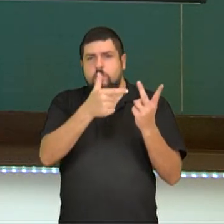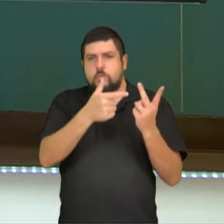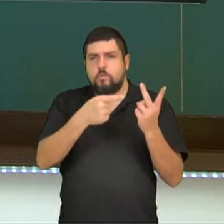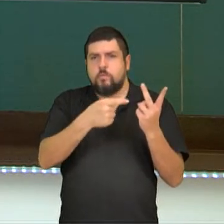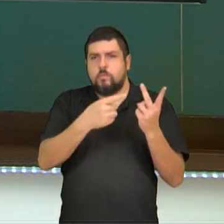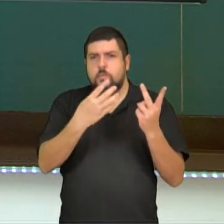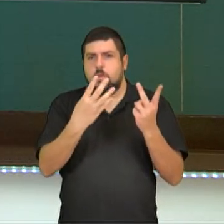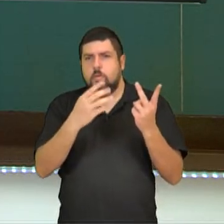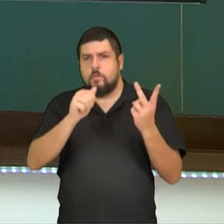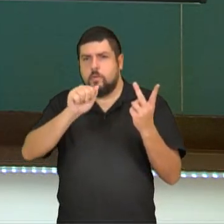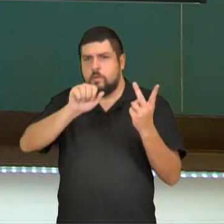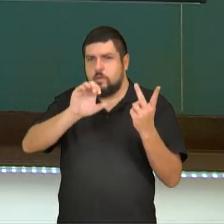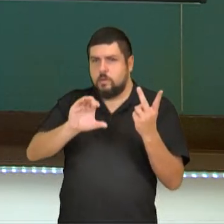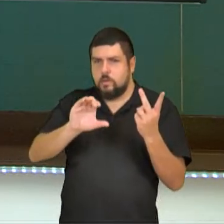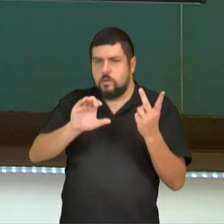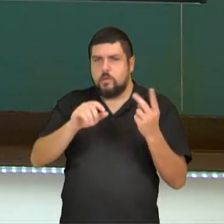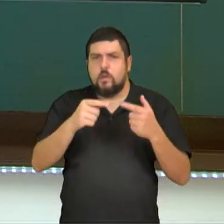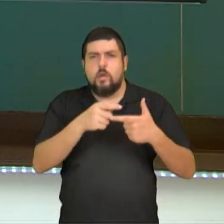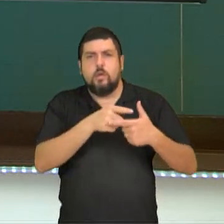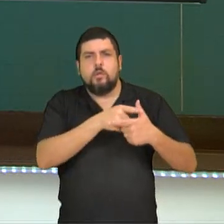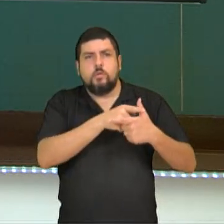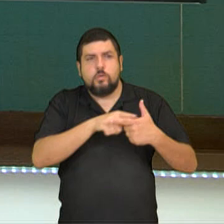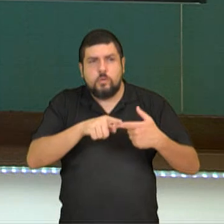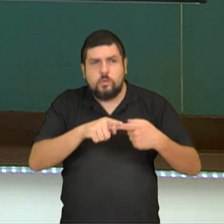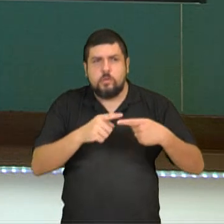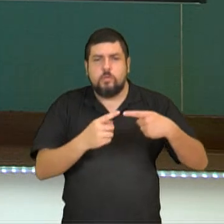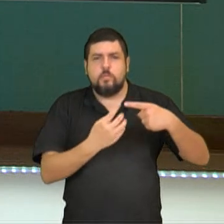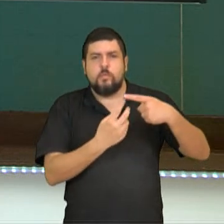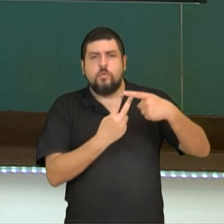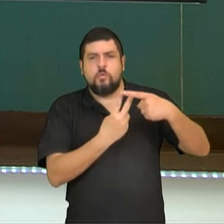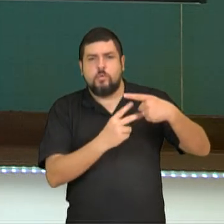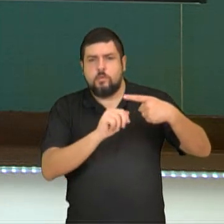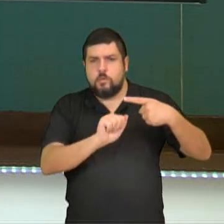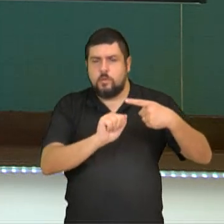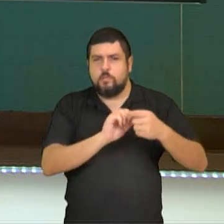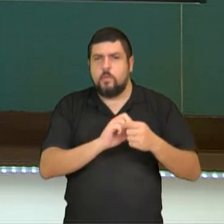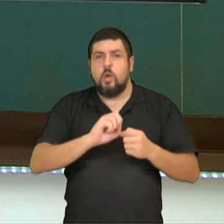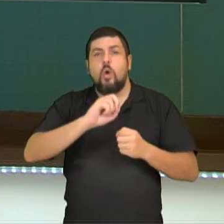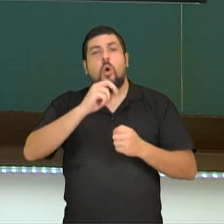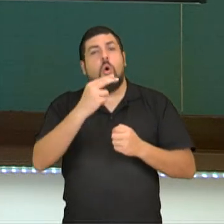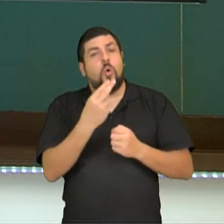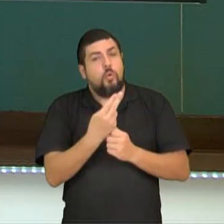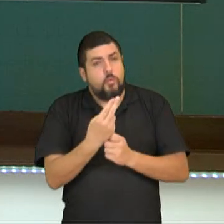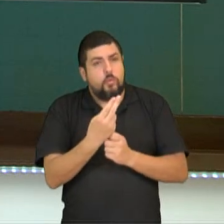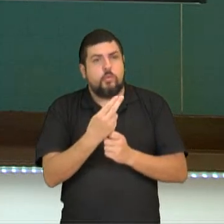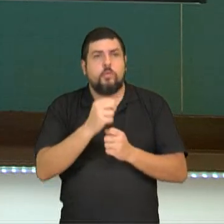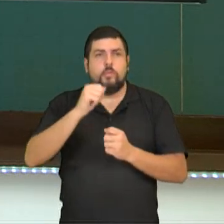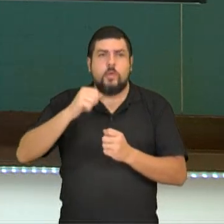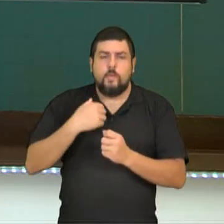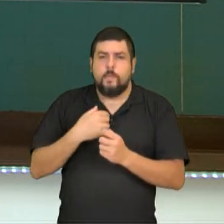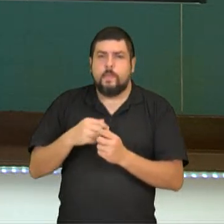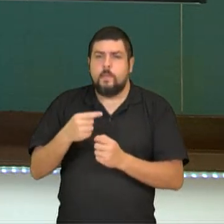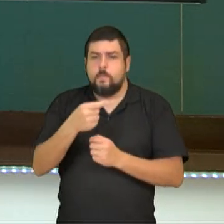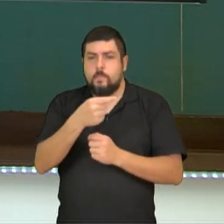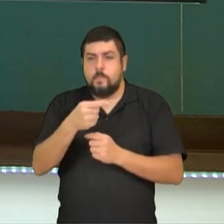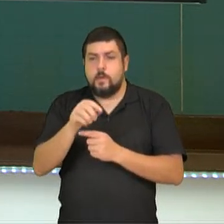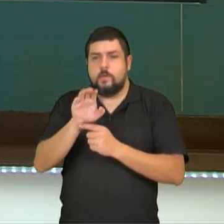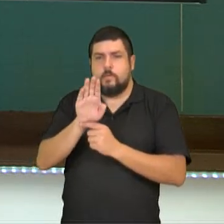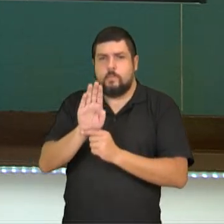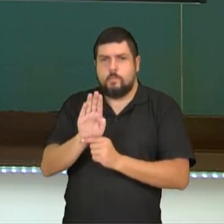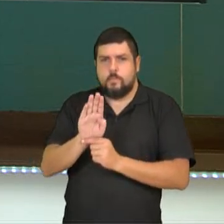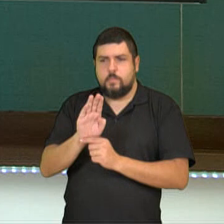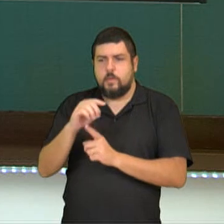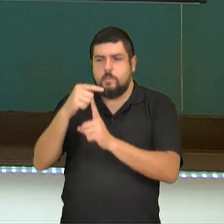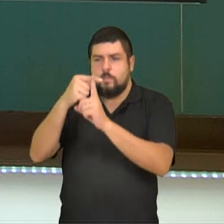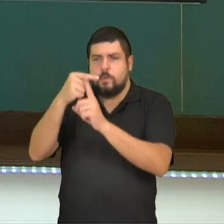a. Ou nós podemos, né, encontrar o valor do delta, que é b ao quadrado menos 4ac, e substituir nessa